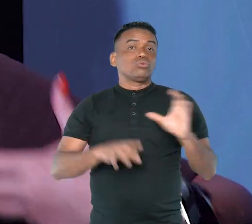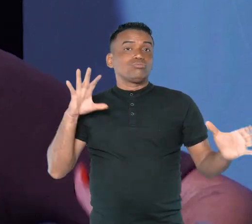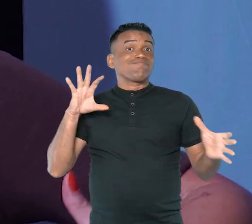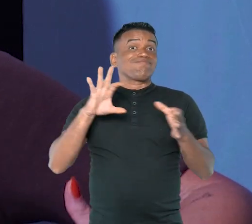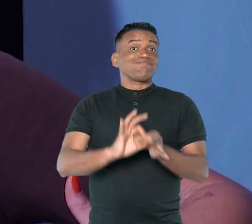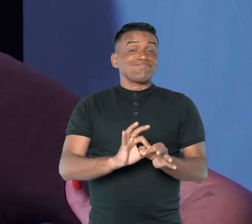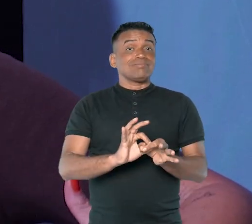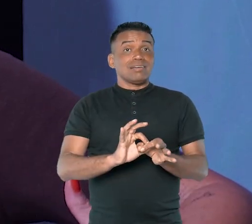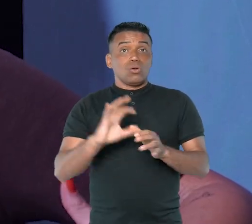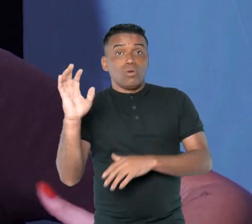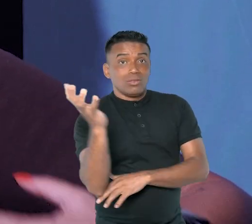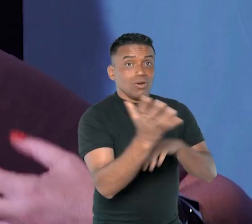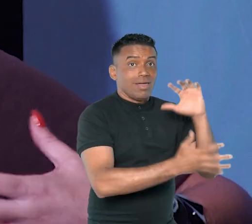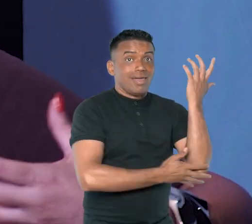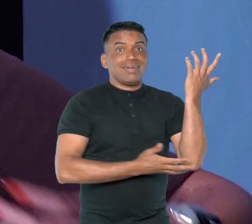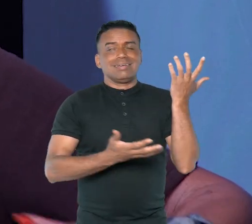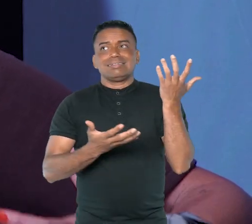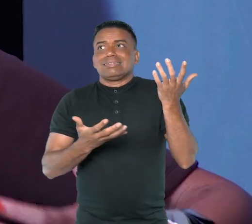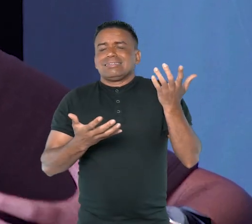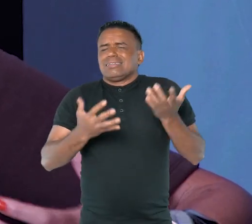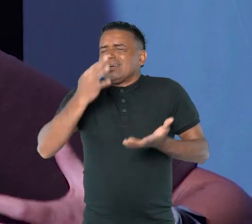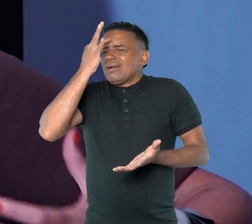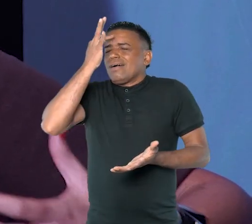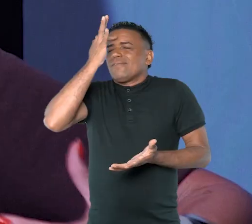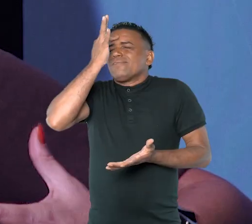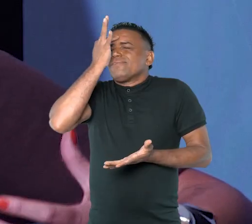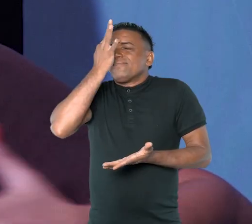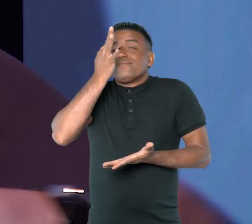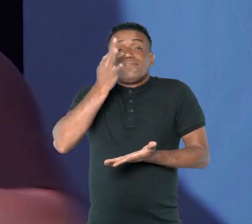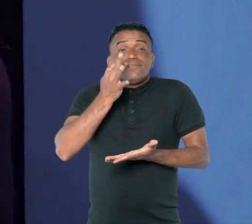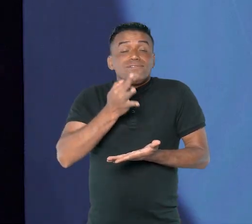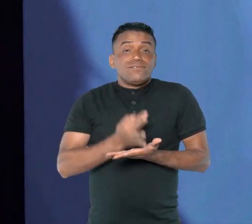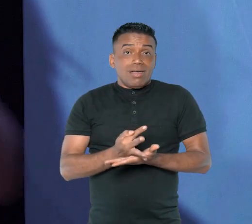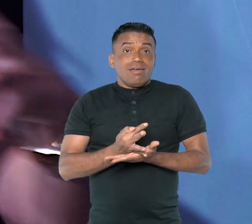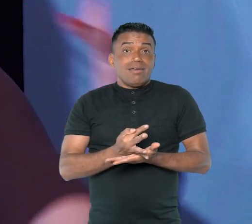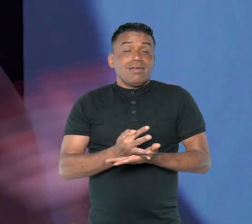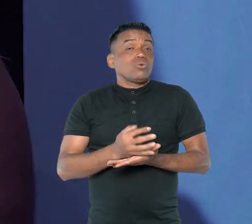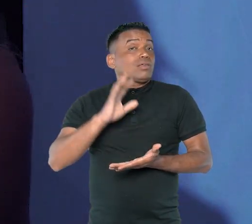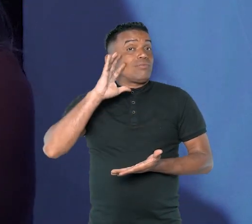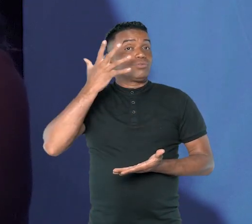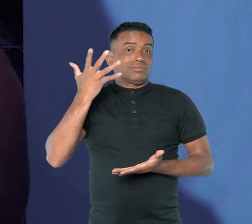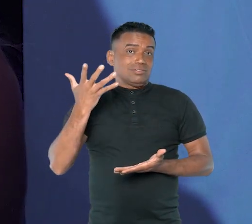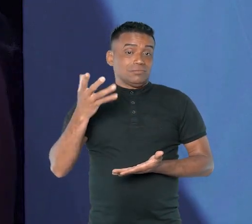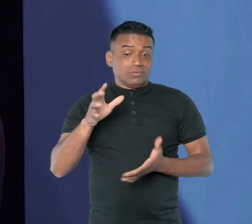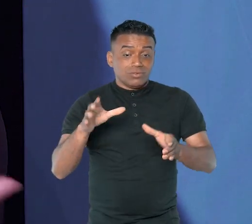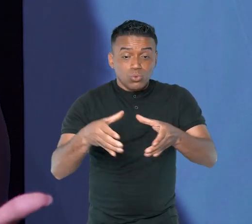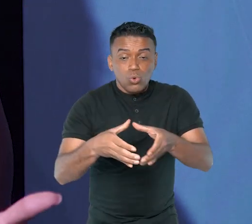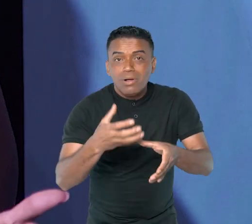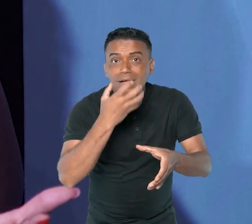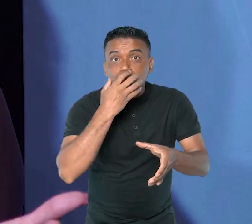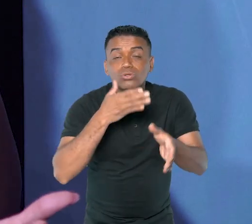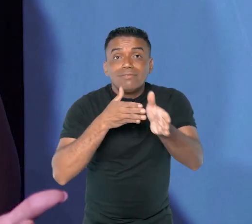natureza selvagem e com uma fé naquilo que se apresentava ali para mim, os cães, que eram os